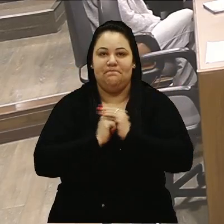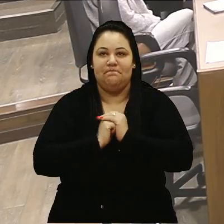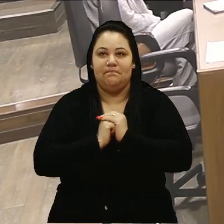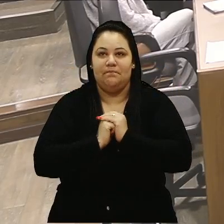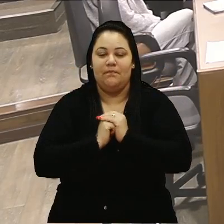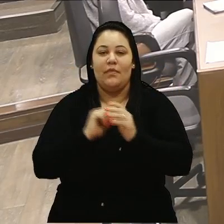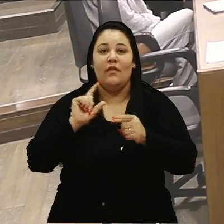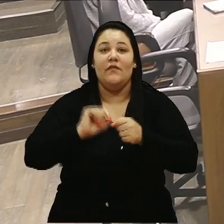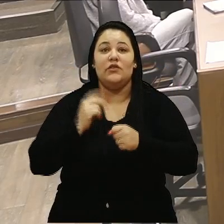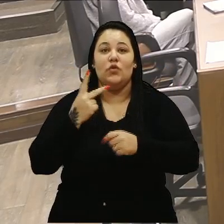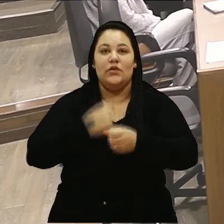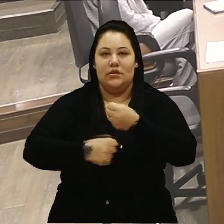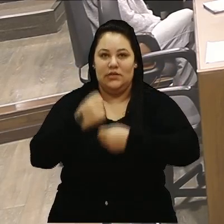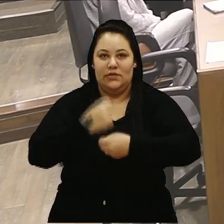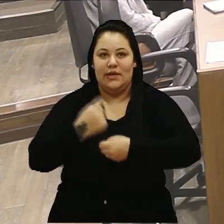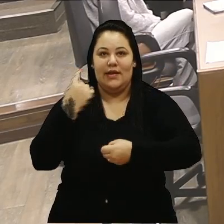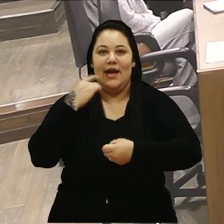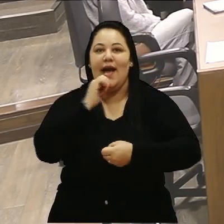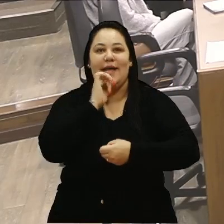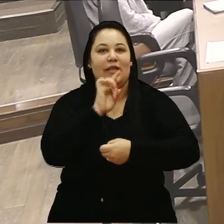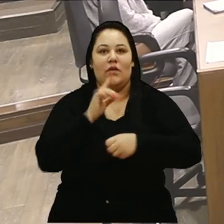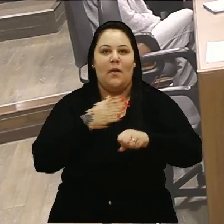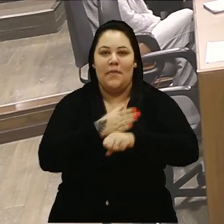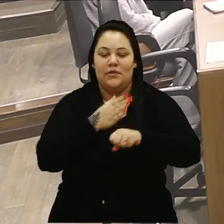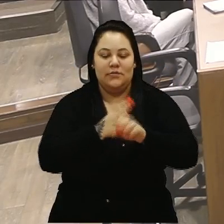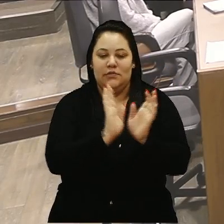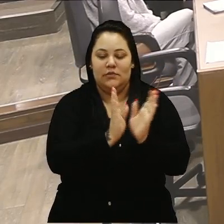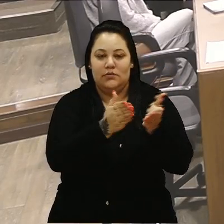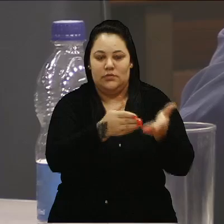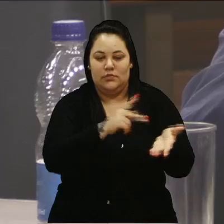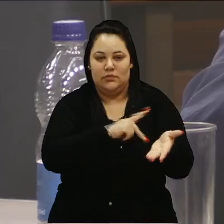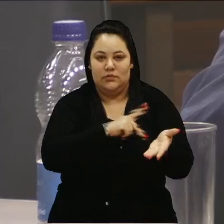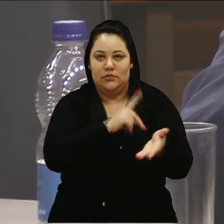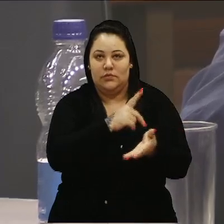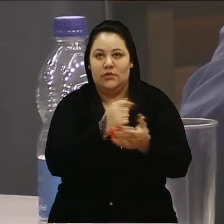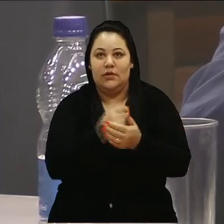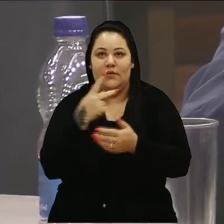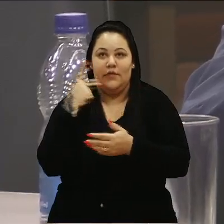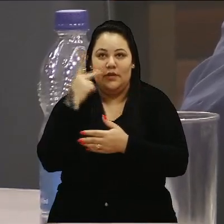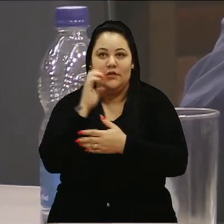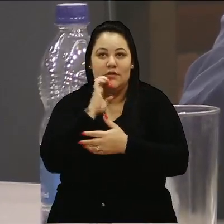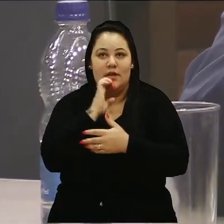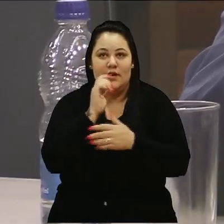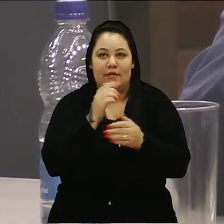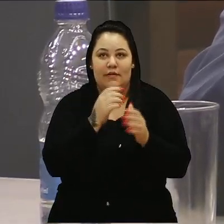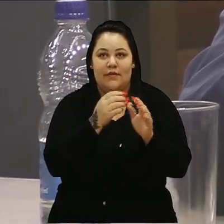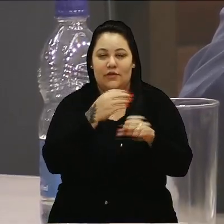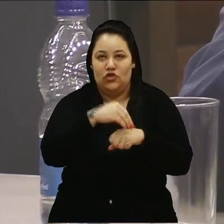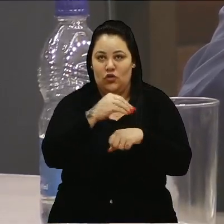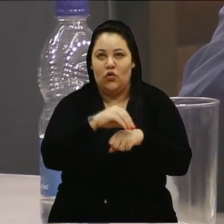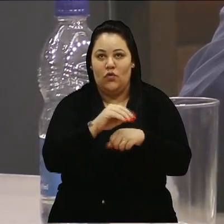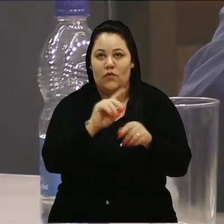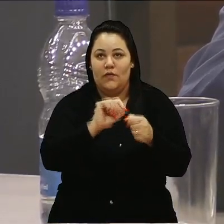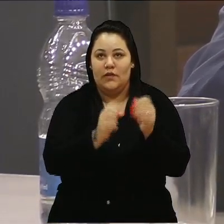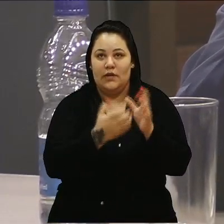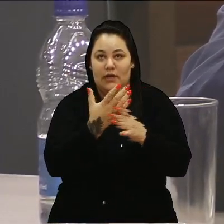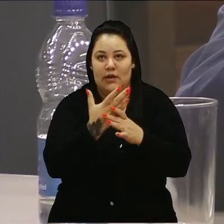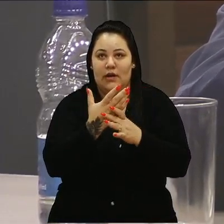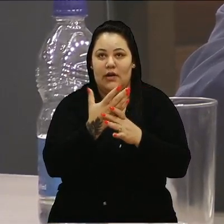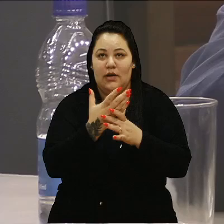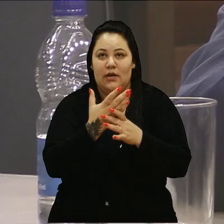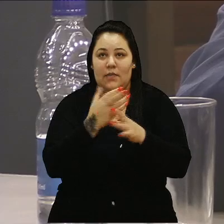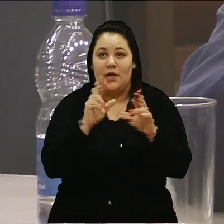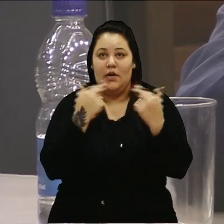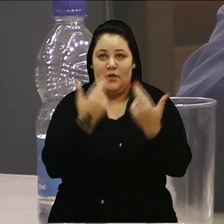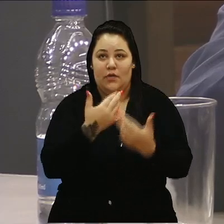Faz uns 2 anos atrás, quando eu estava na presidência da Comissão da Saúde, a vereadora Estela propôs uma audiência pública sobre o uso da cannabis, da